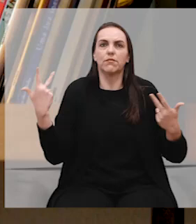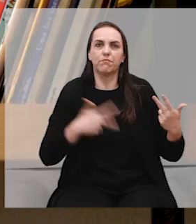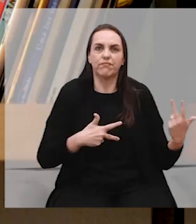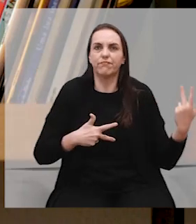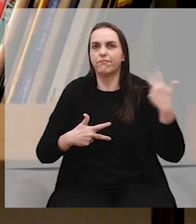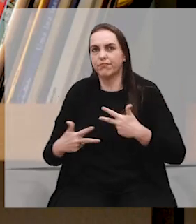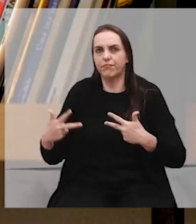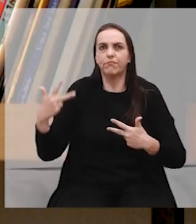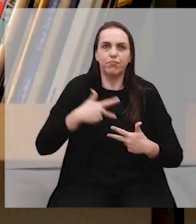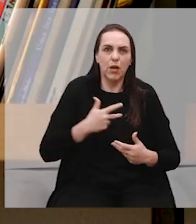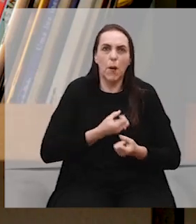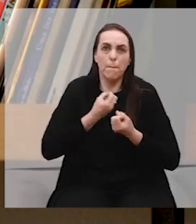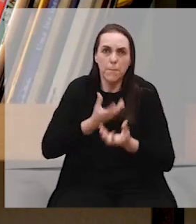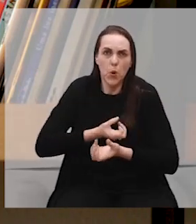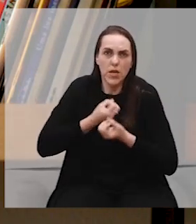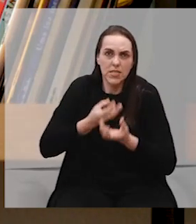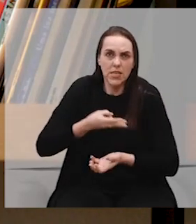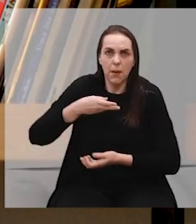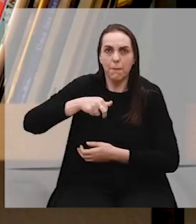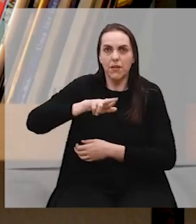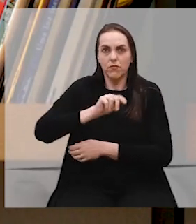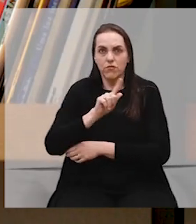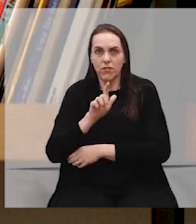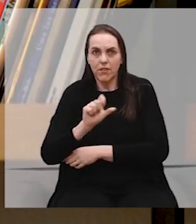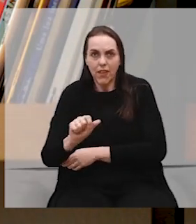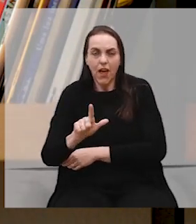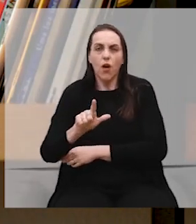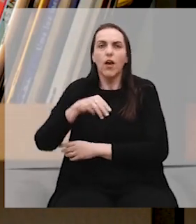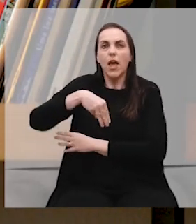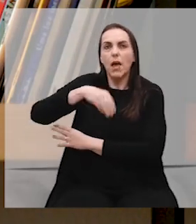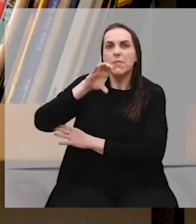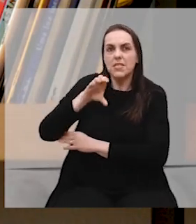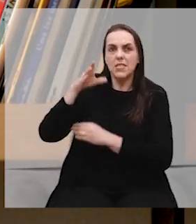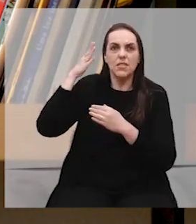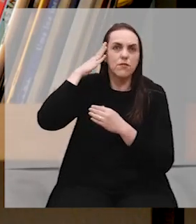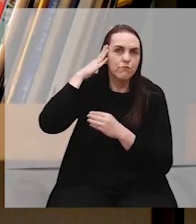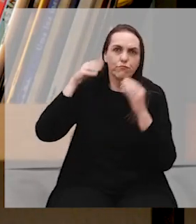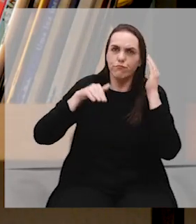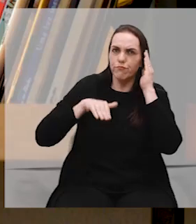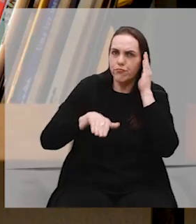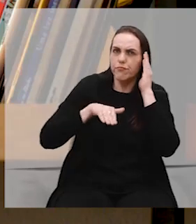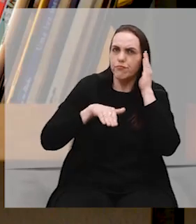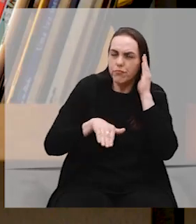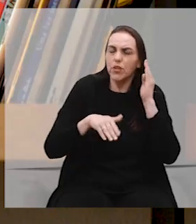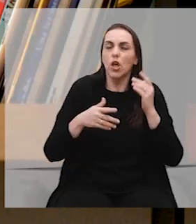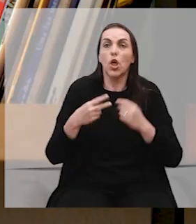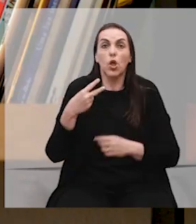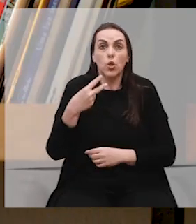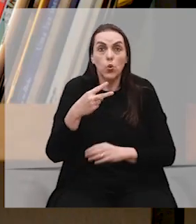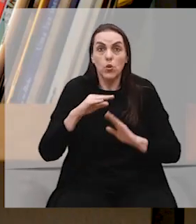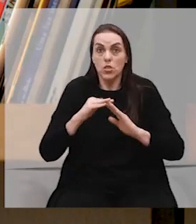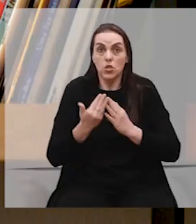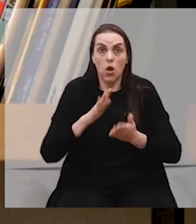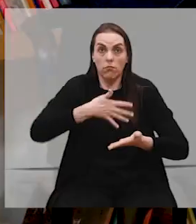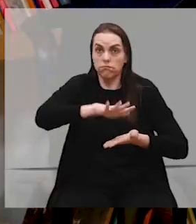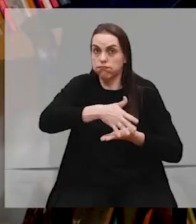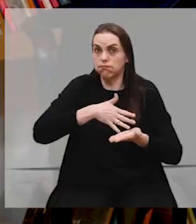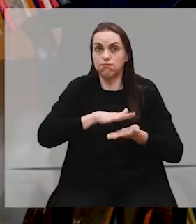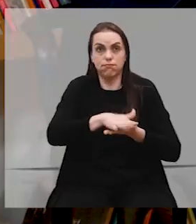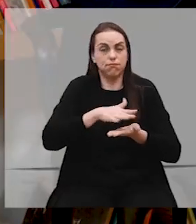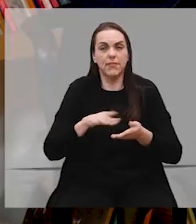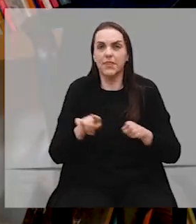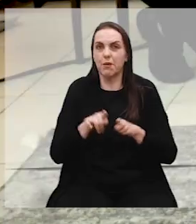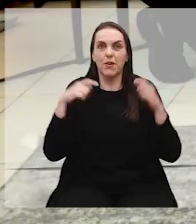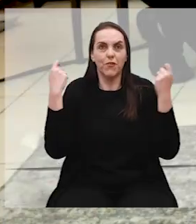slam, teve poesia marginal, os MCs, aí depois teve um dia que teve 2 escolas de samba no